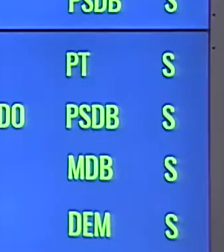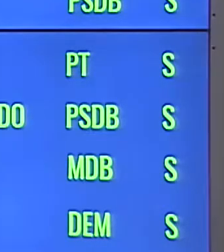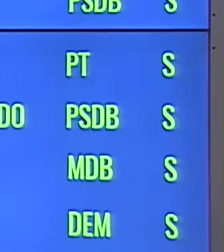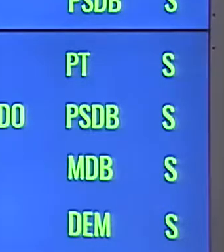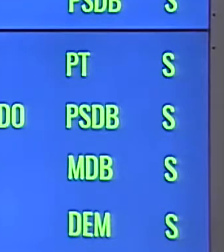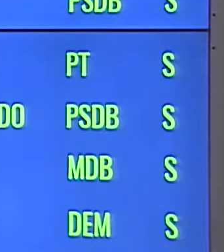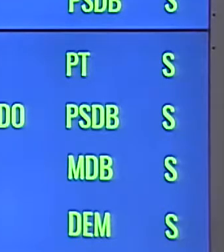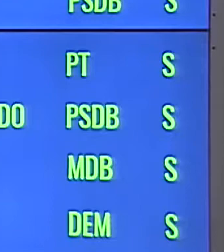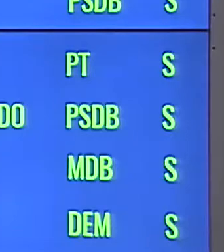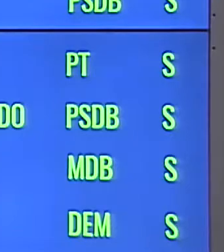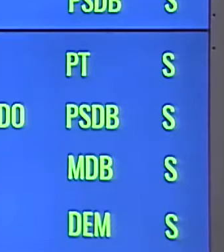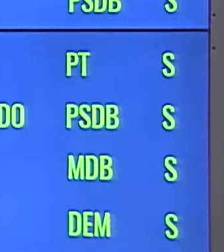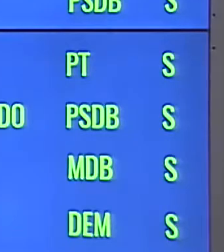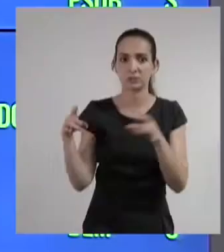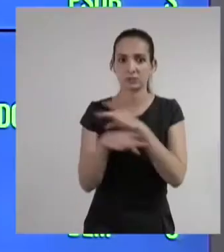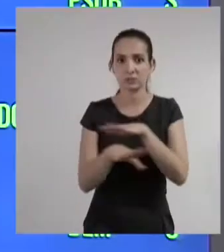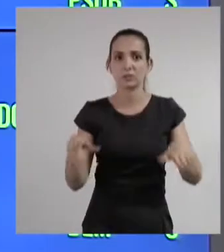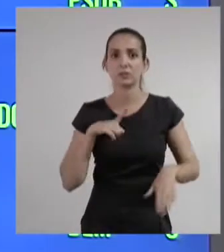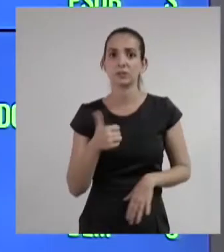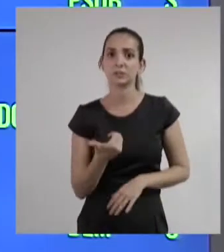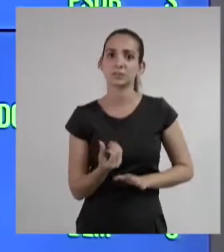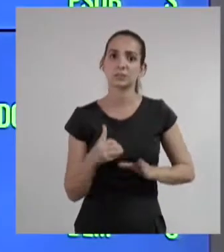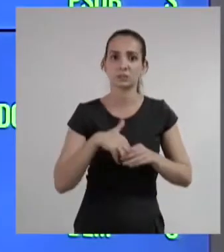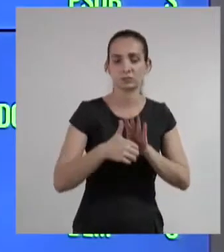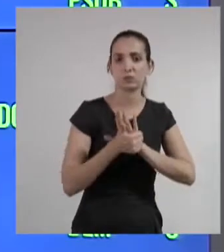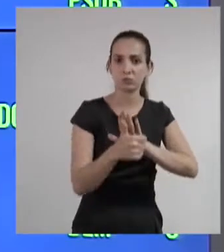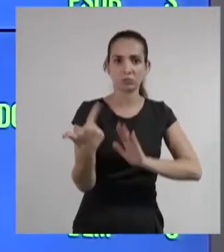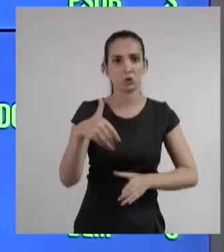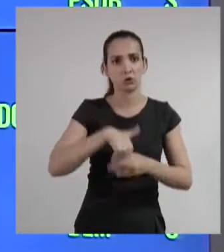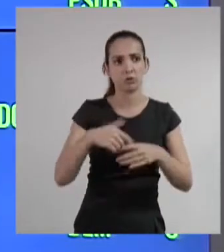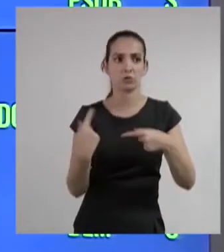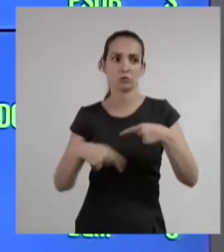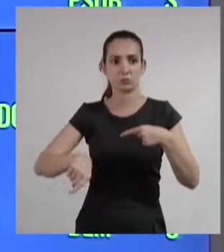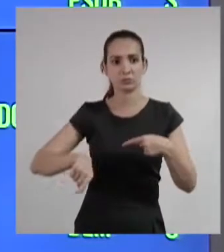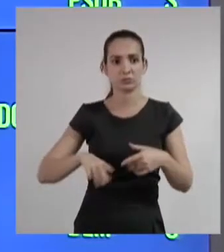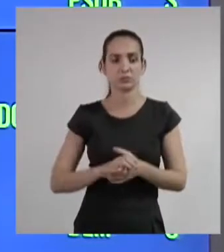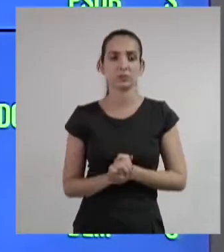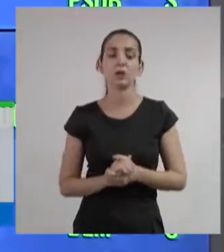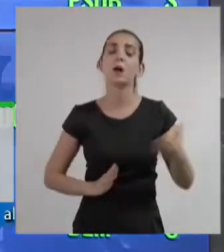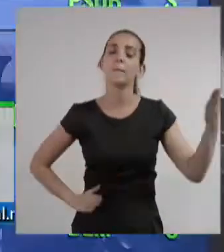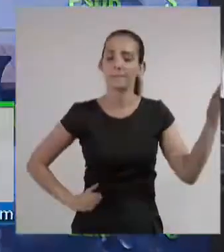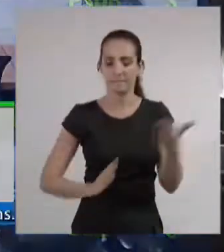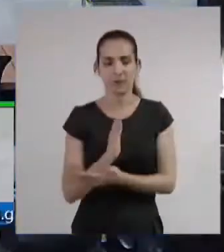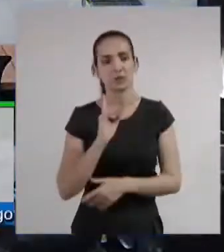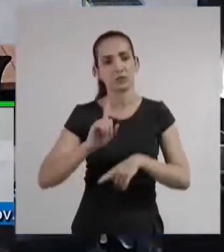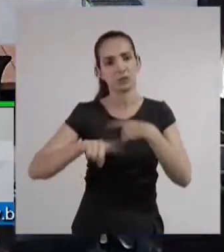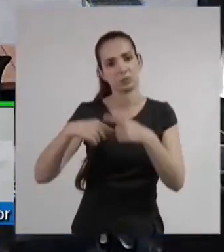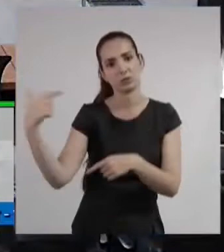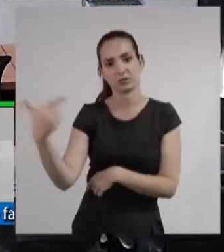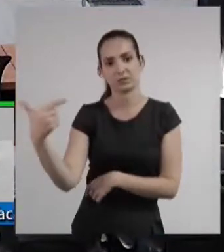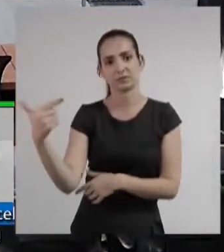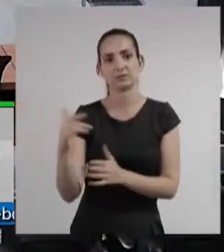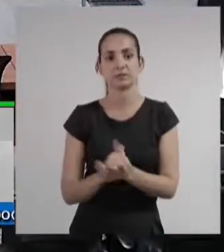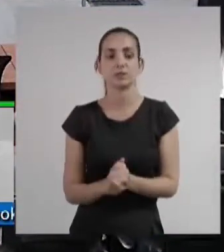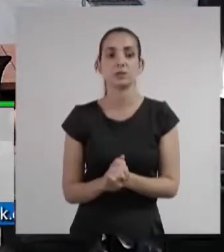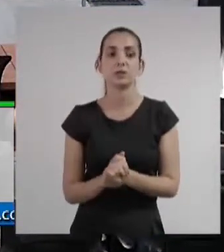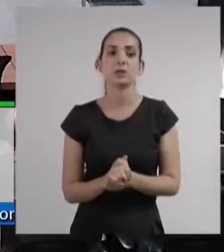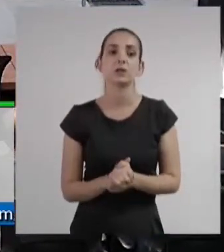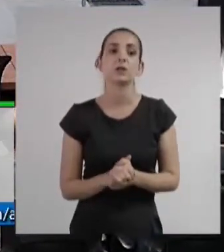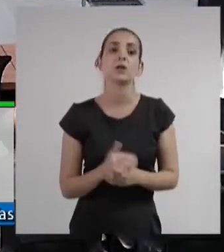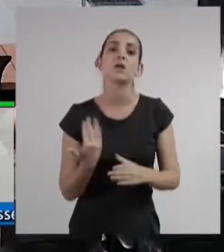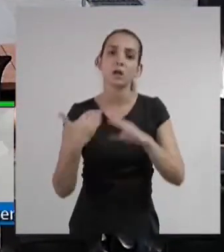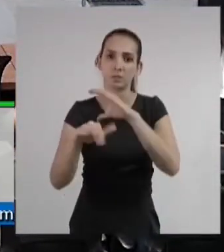Senhor presidente, encerrada a votação. 16 votos favoráveis, nenhum voto contrário. Aprovado e vai à segunda. Ao melhor,